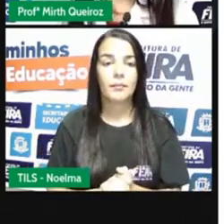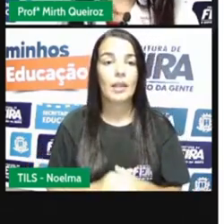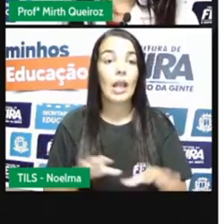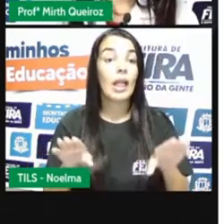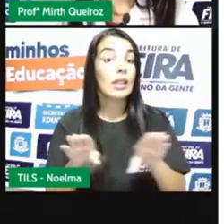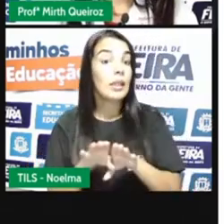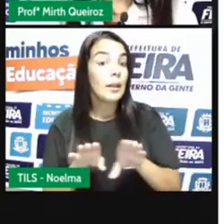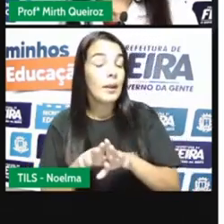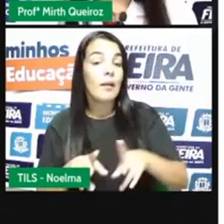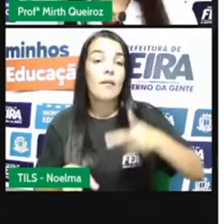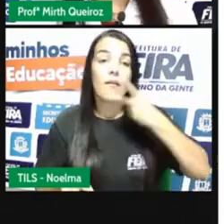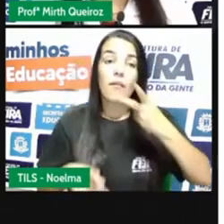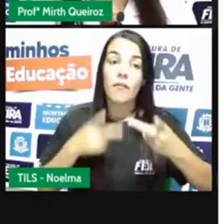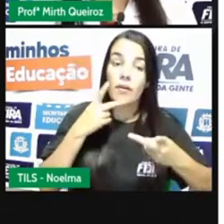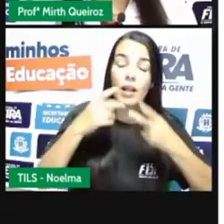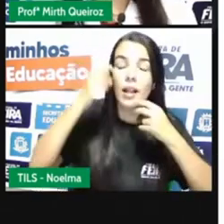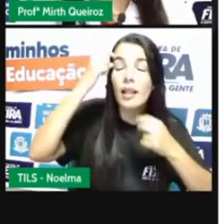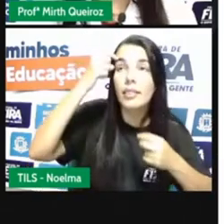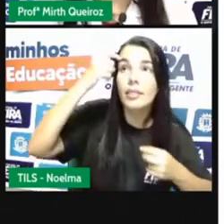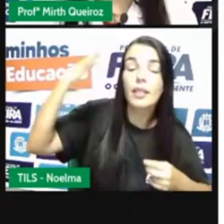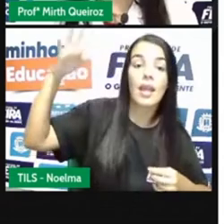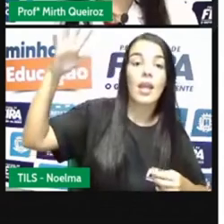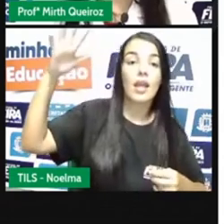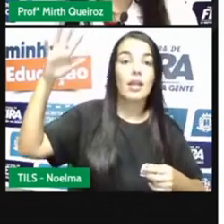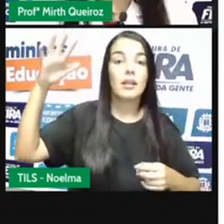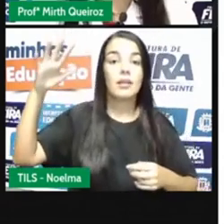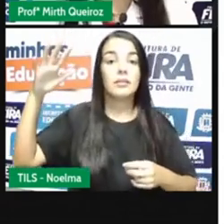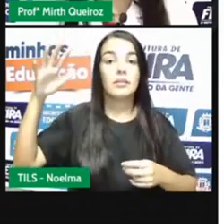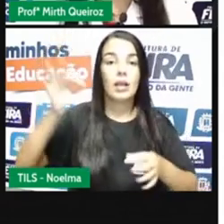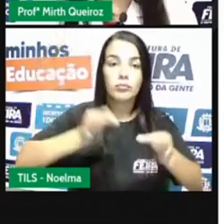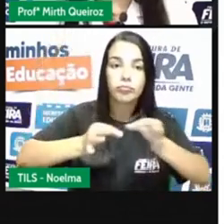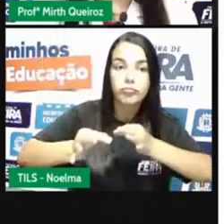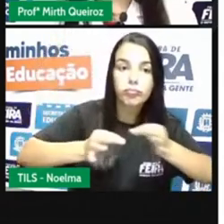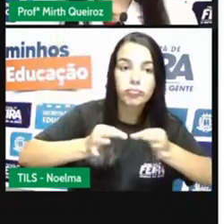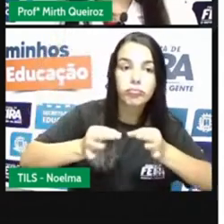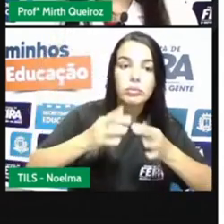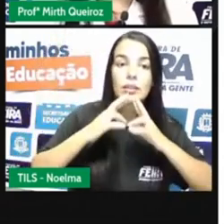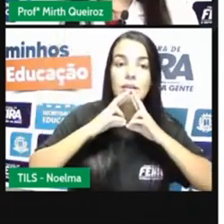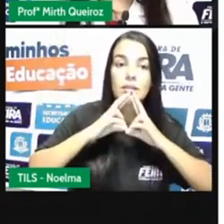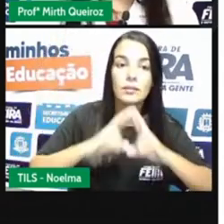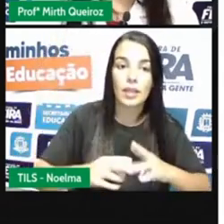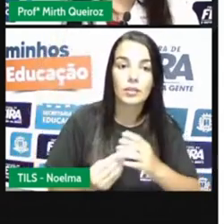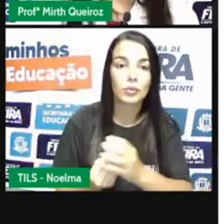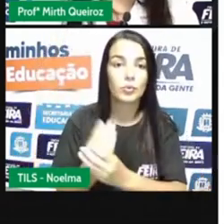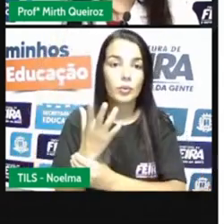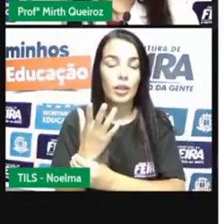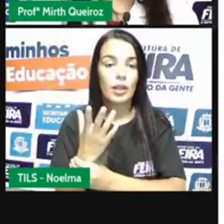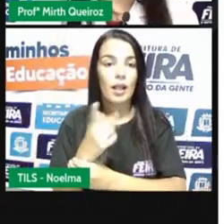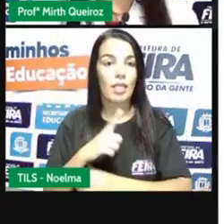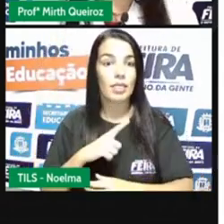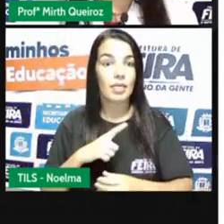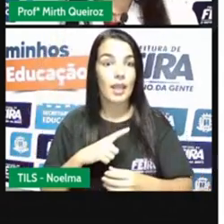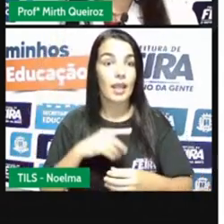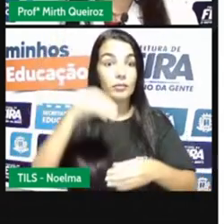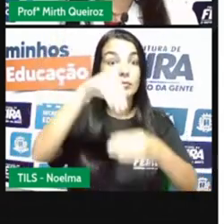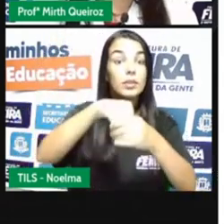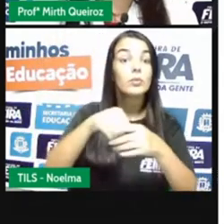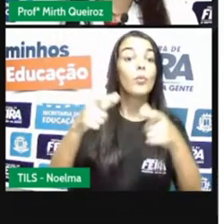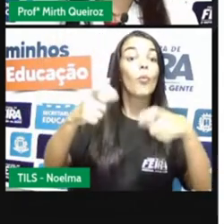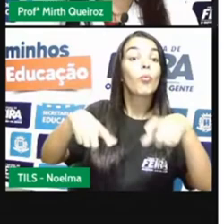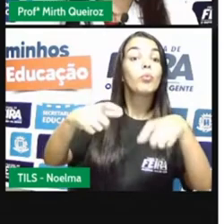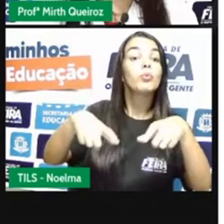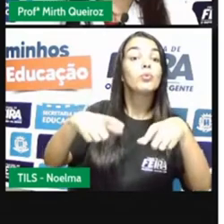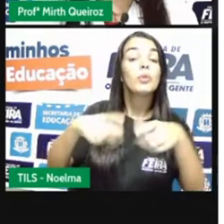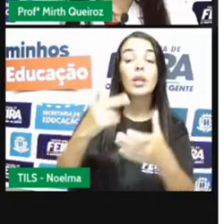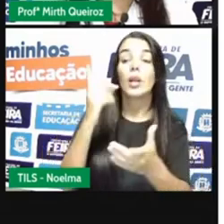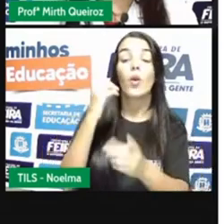Fala sobre ideias, procedimentos, resultados e descobertas. Circula em revistas, né? A